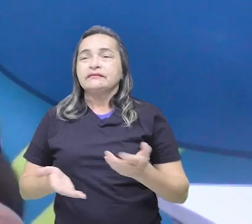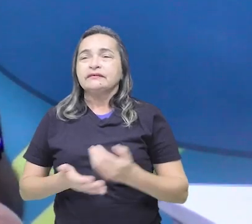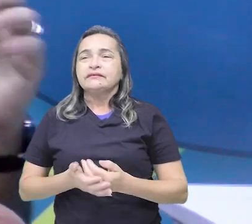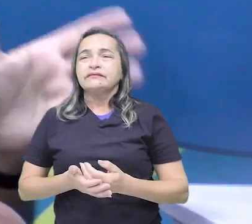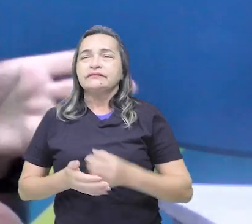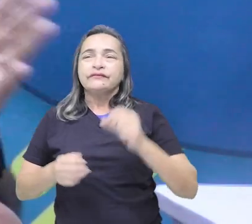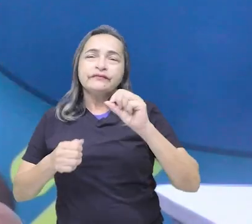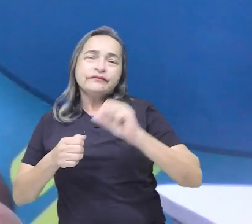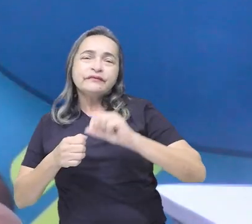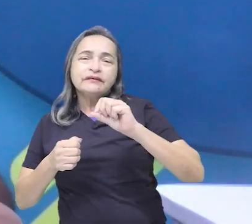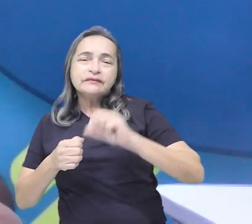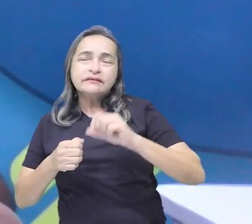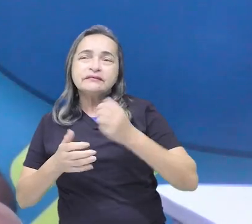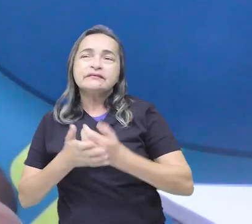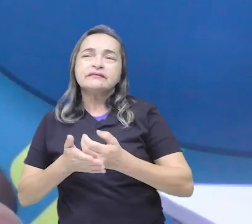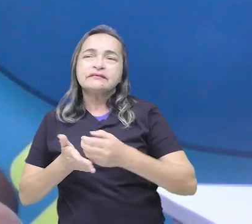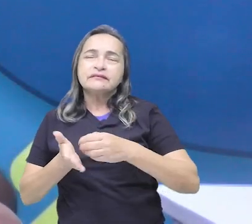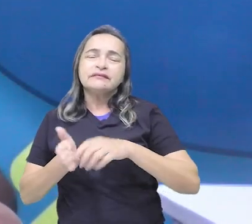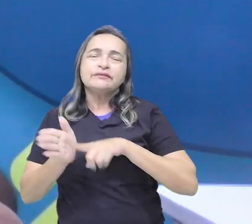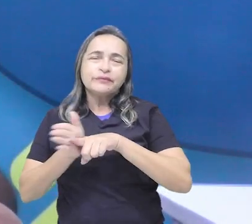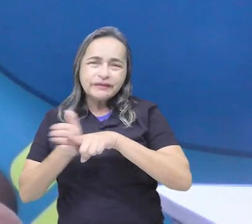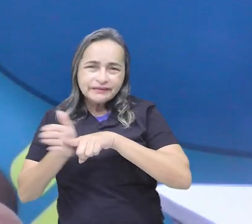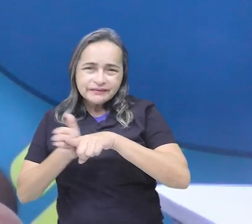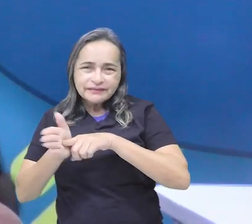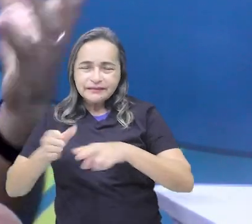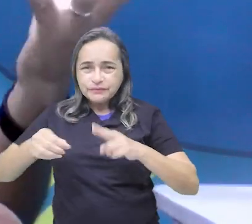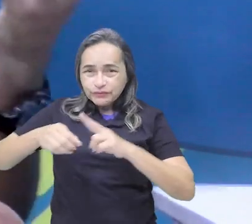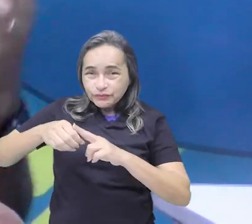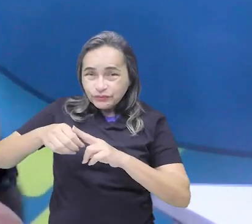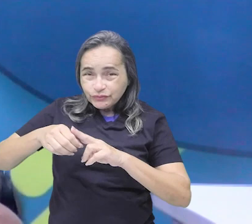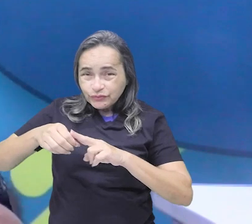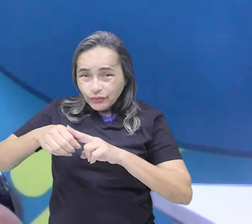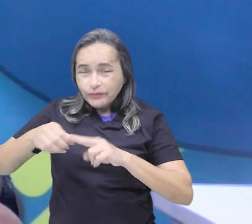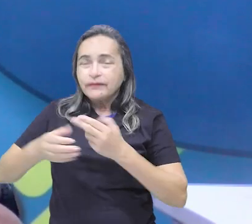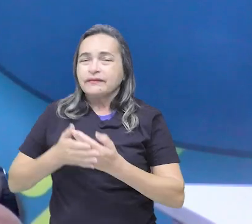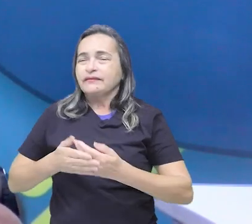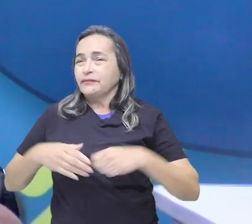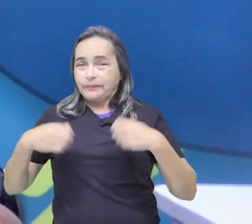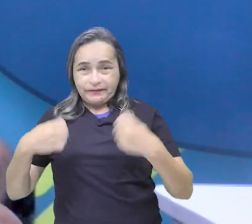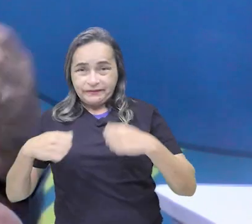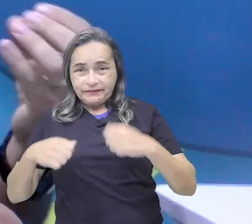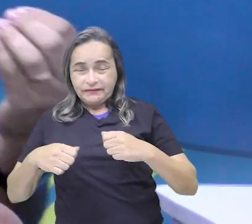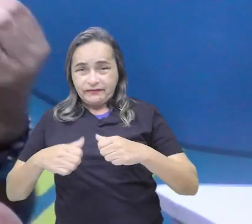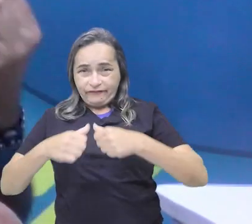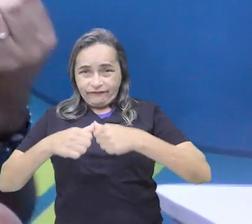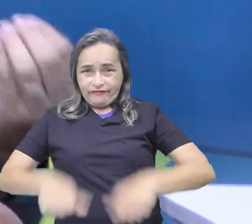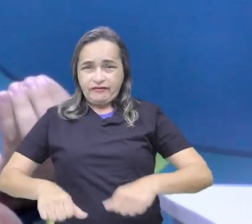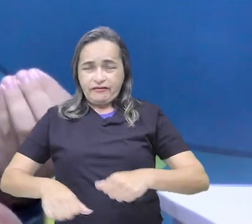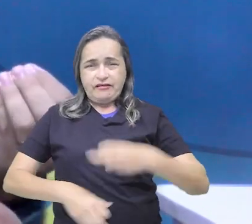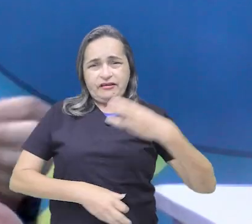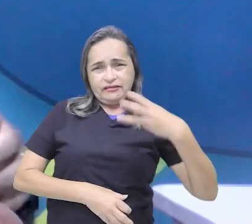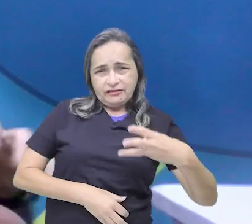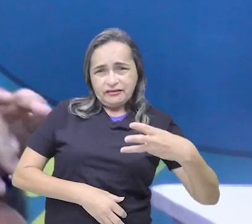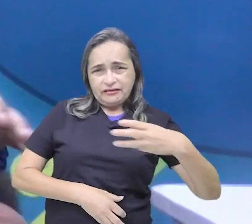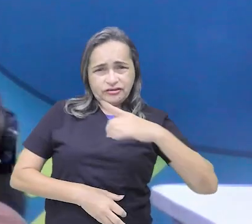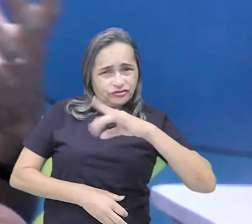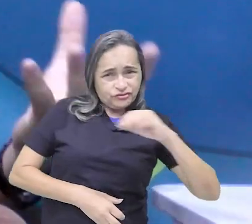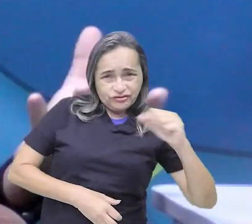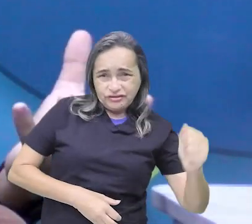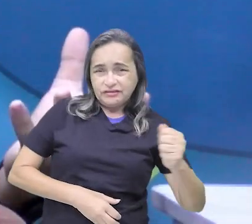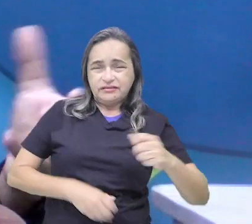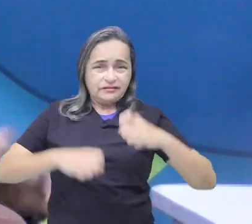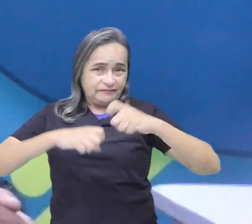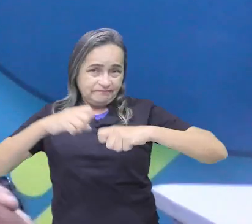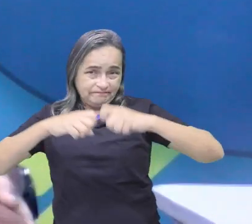toque retal, ele tem que passar pelo menos 3 dias sem fazer, porque você estimulou a próstata, né? E ela tem que estar em repouso. Então, para as